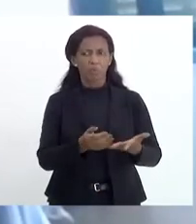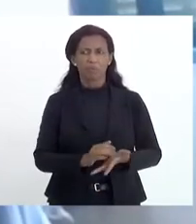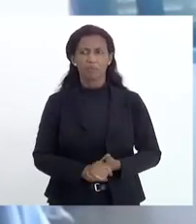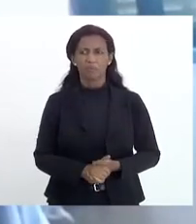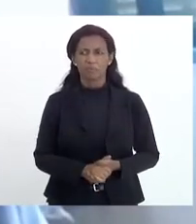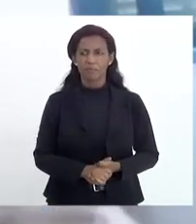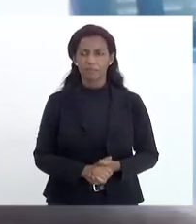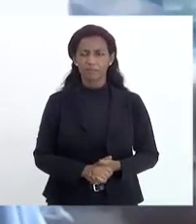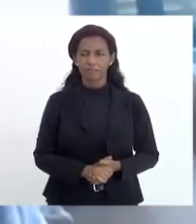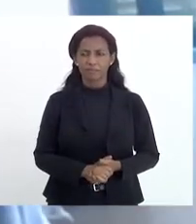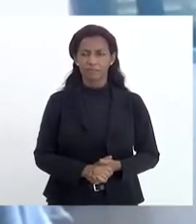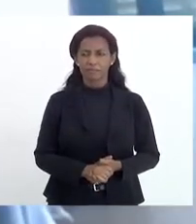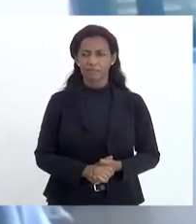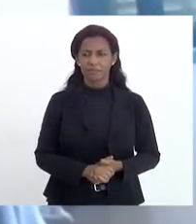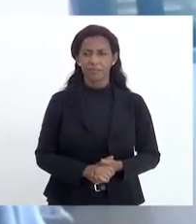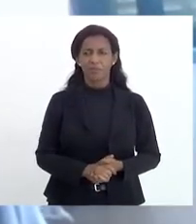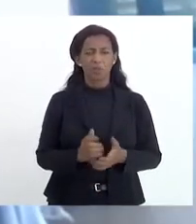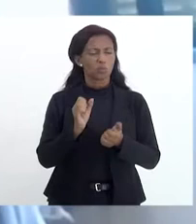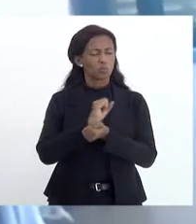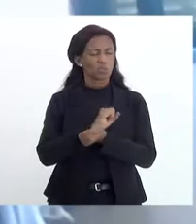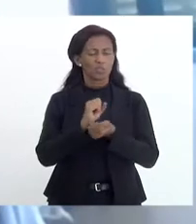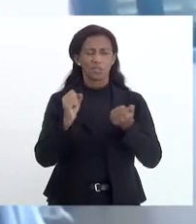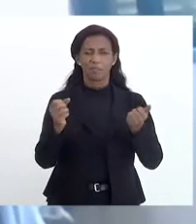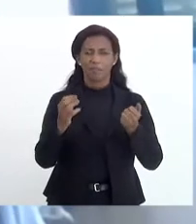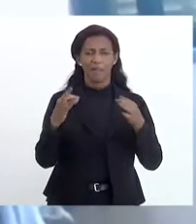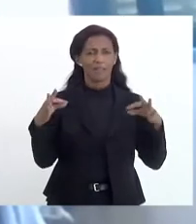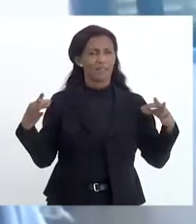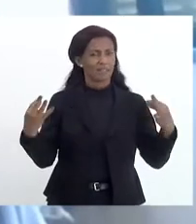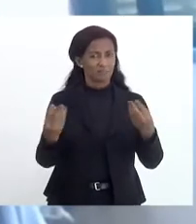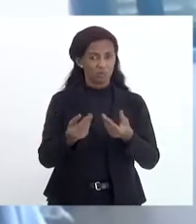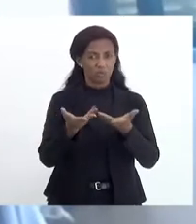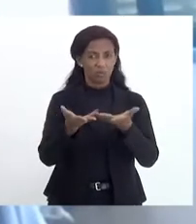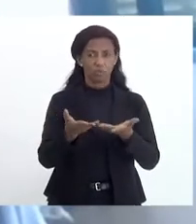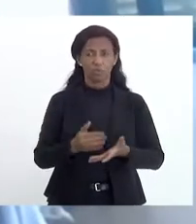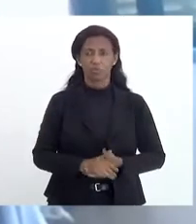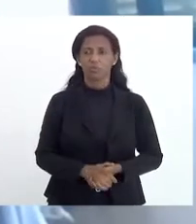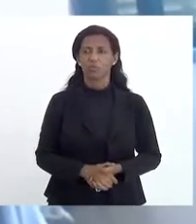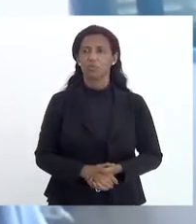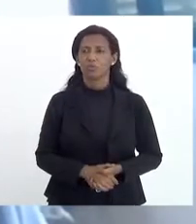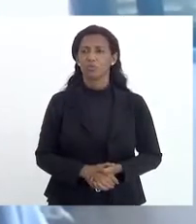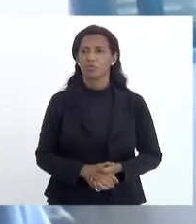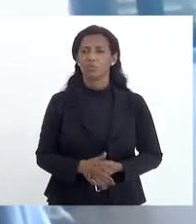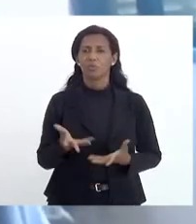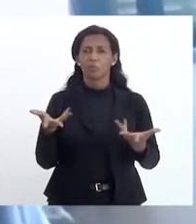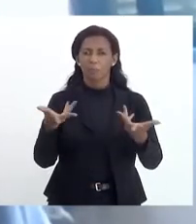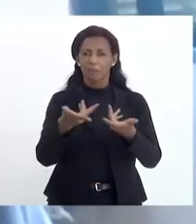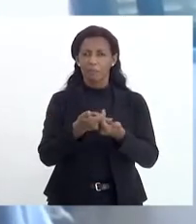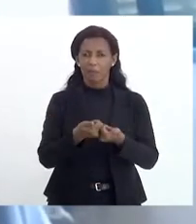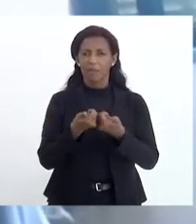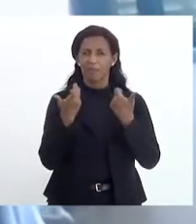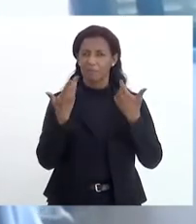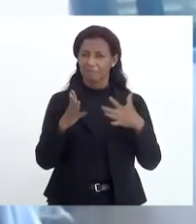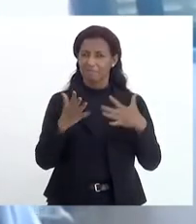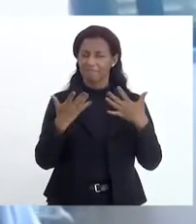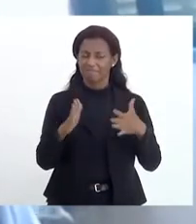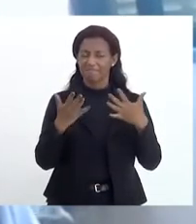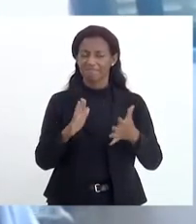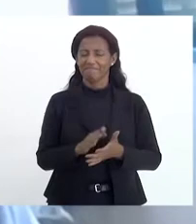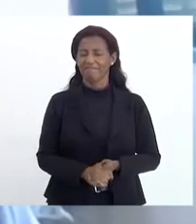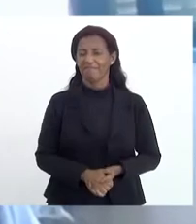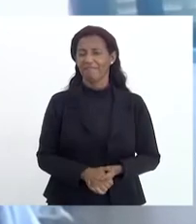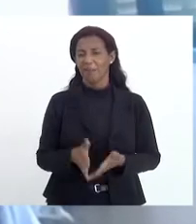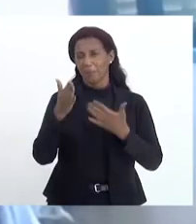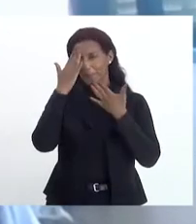tão biodiversa do ponto de vista religioso, foi uma maravilha. Parabéns. Obrigado, meu